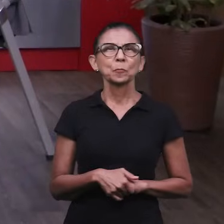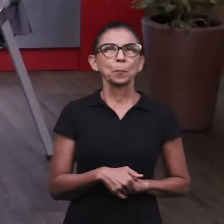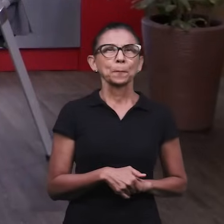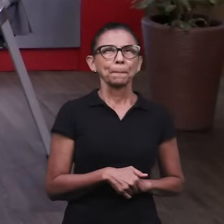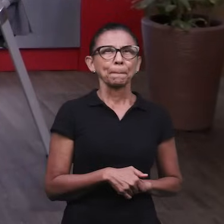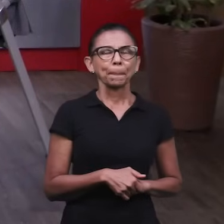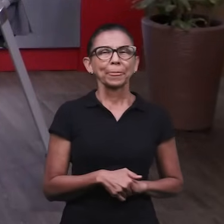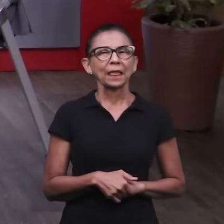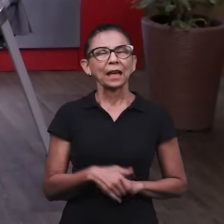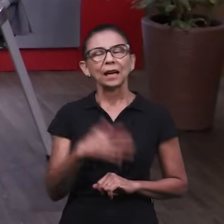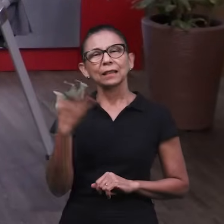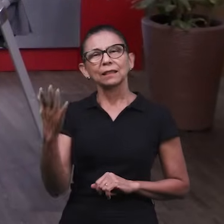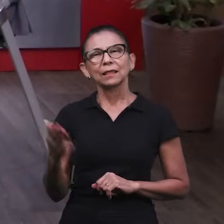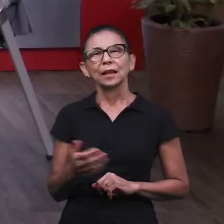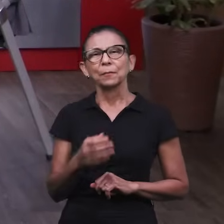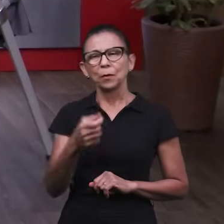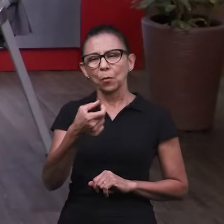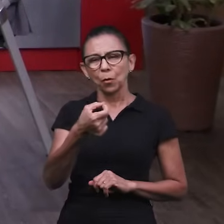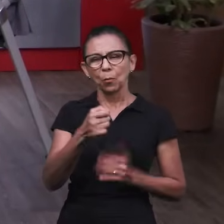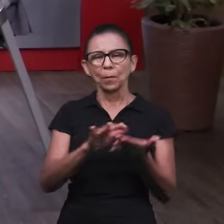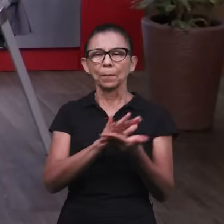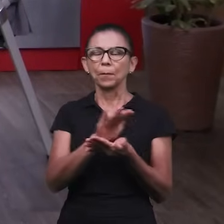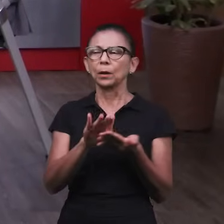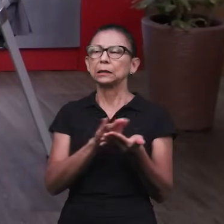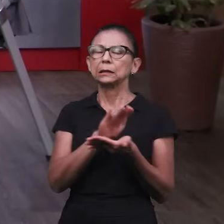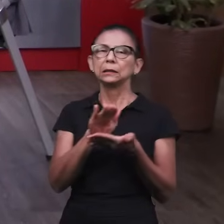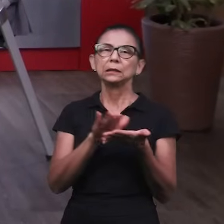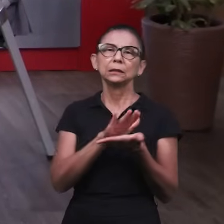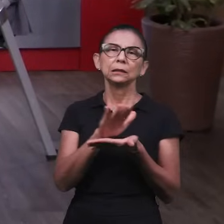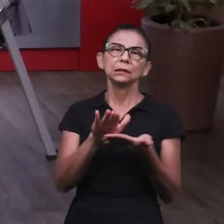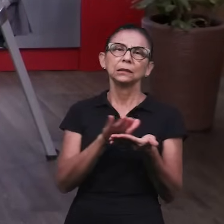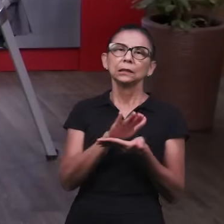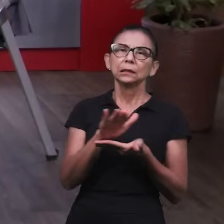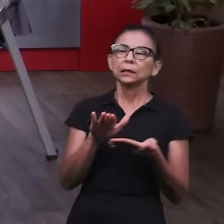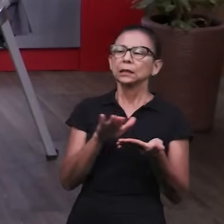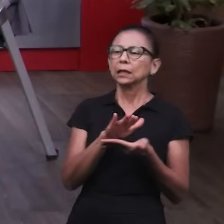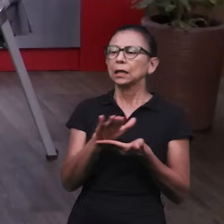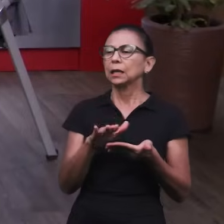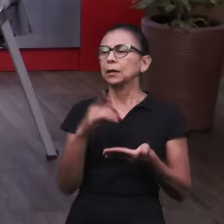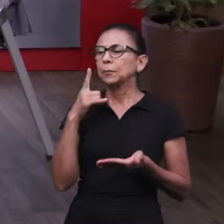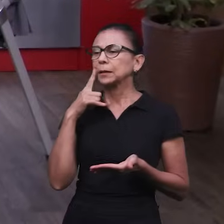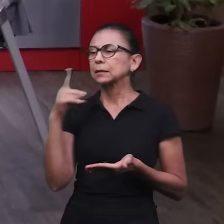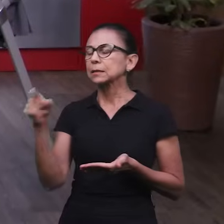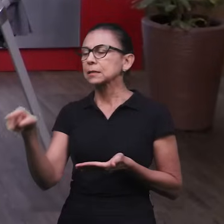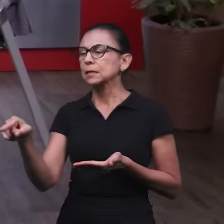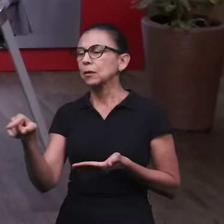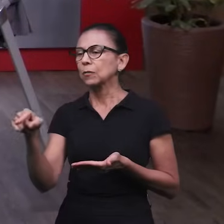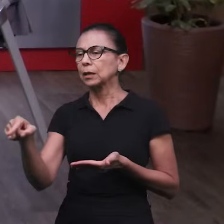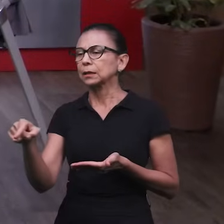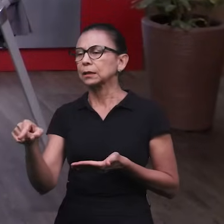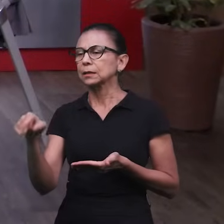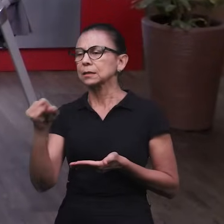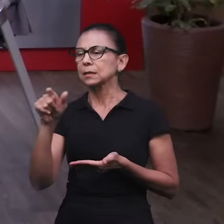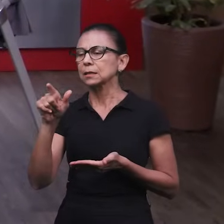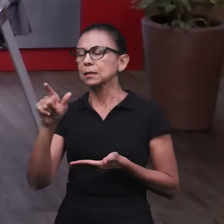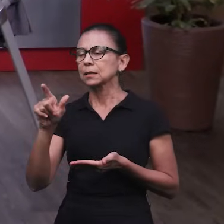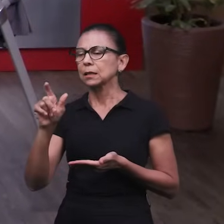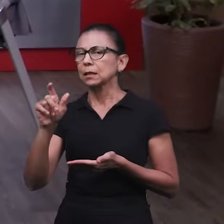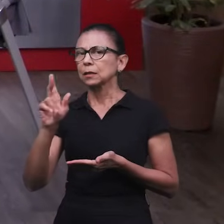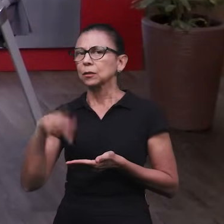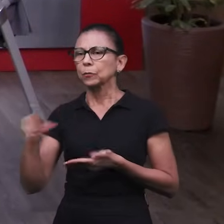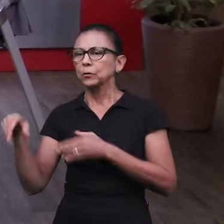eles estão mexendo uma bolinha, enquanto presta atenção no alguém ensinando. Eles estão... porque às vezes eles